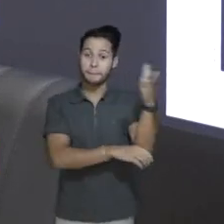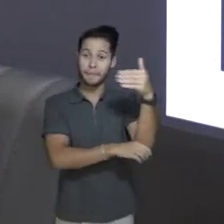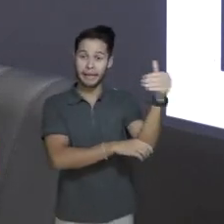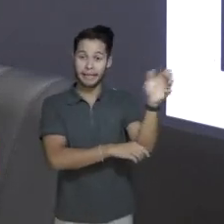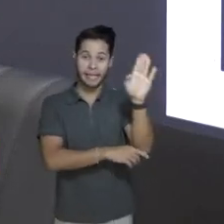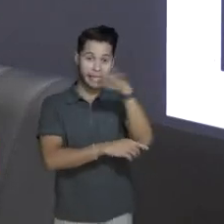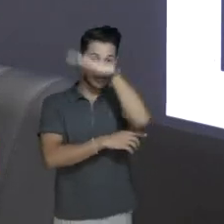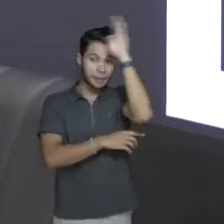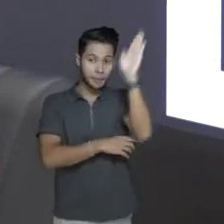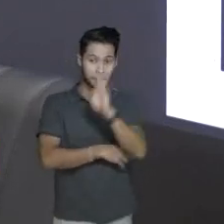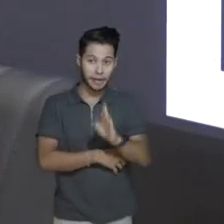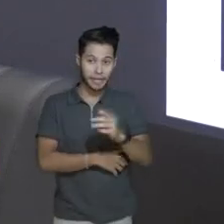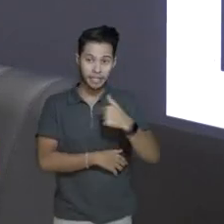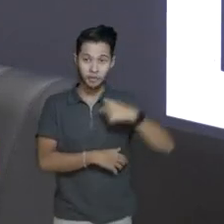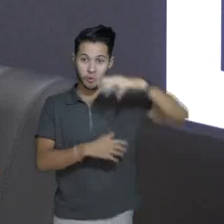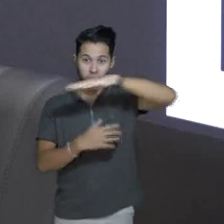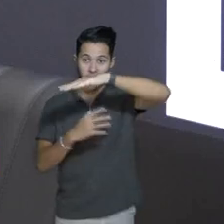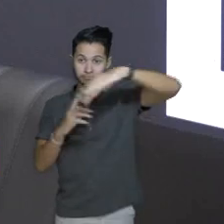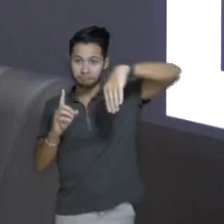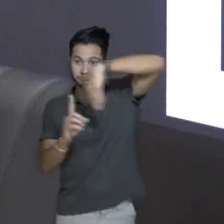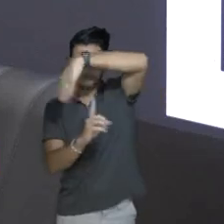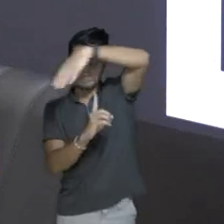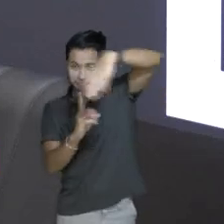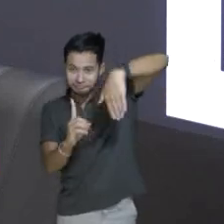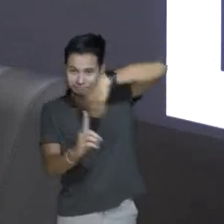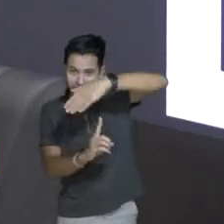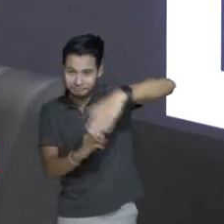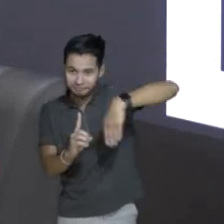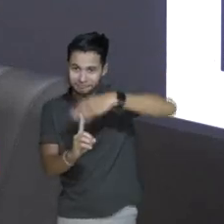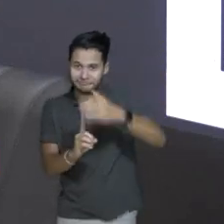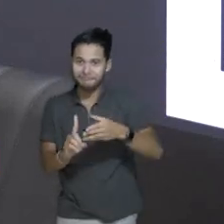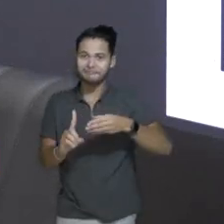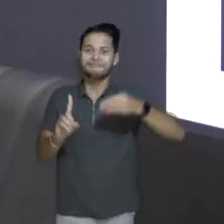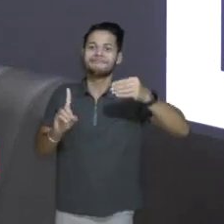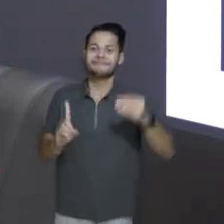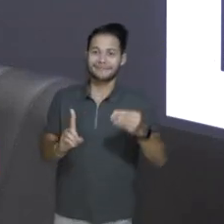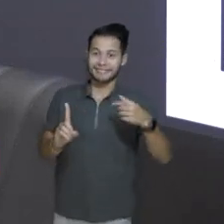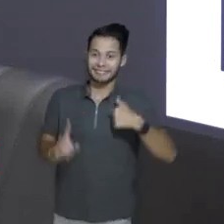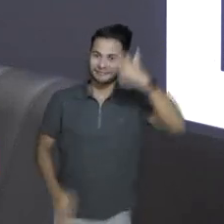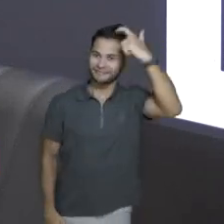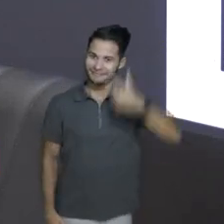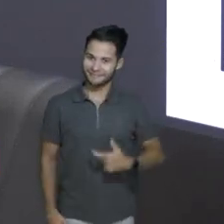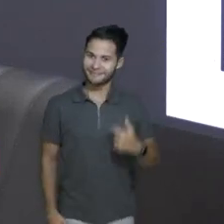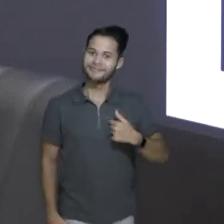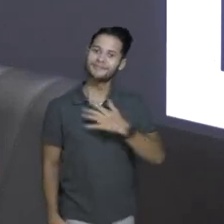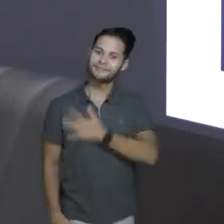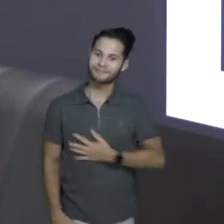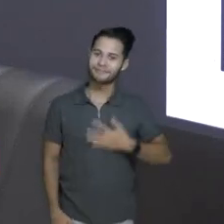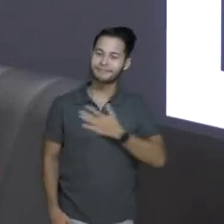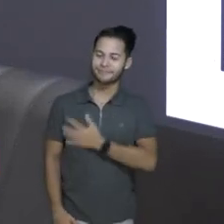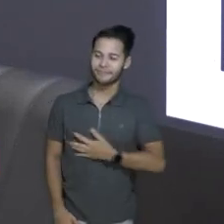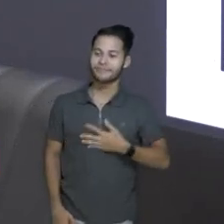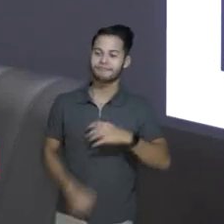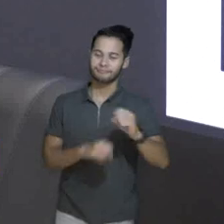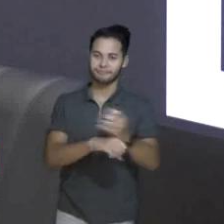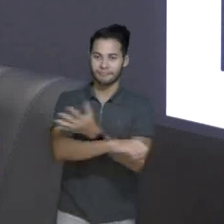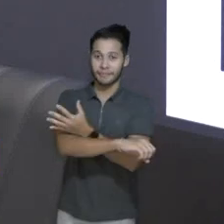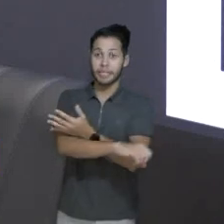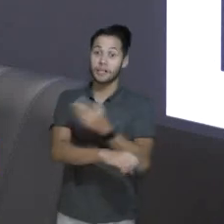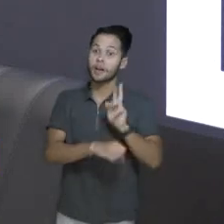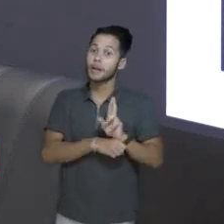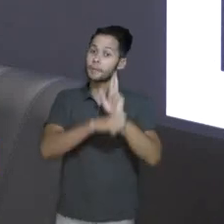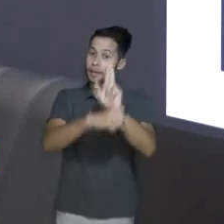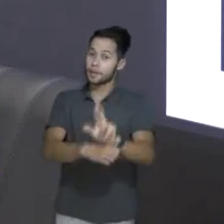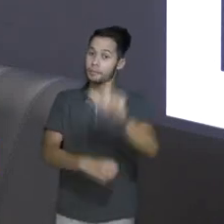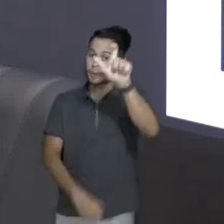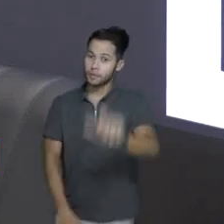aqui dava algo assim que me emocionava e e eu acho que esse é uma representação bem clara assim cidadão brasileiro